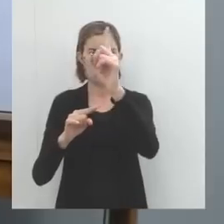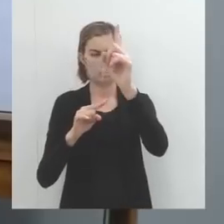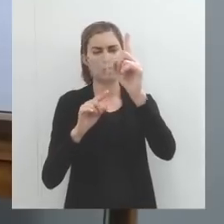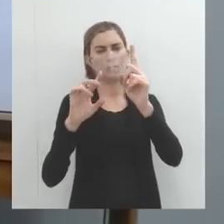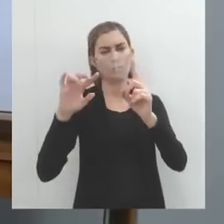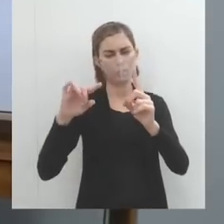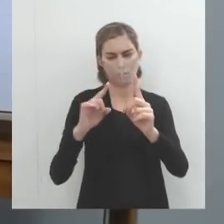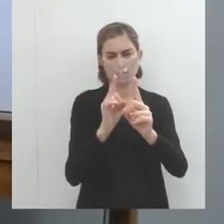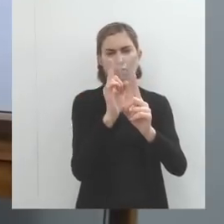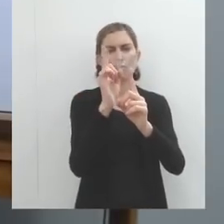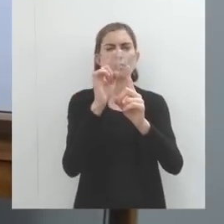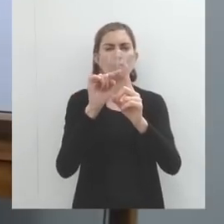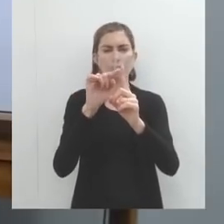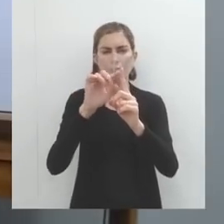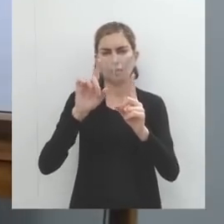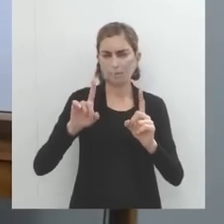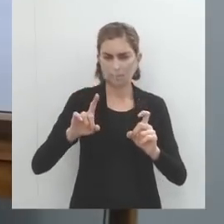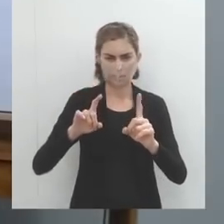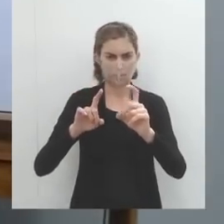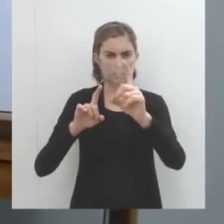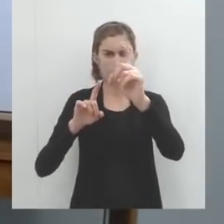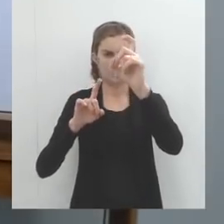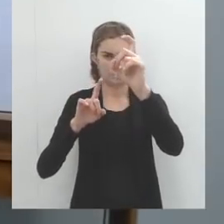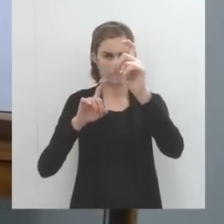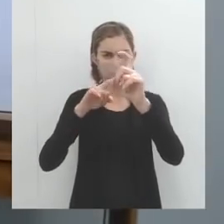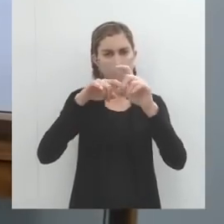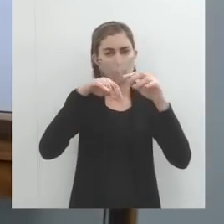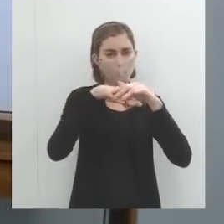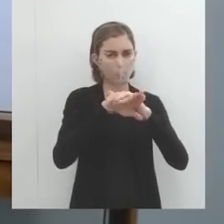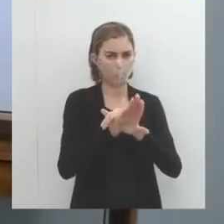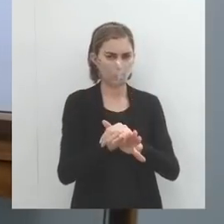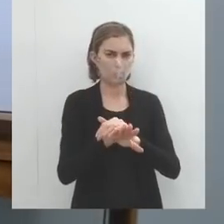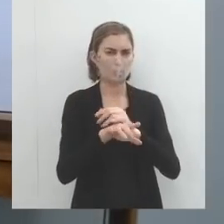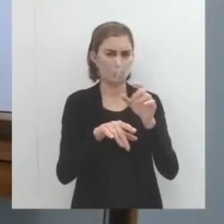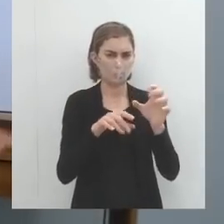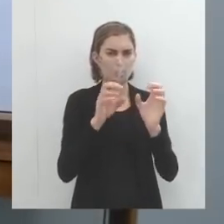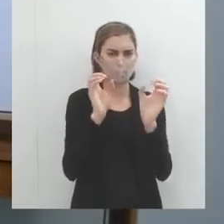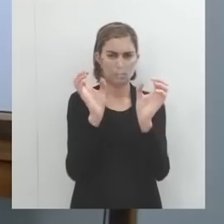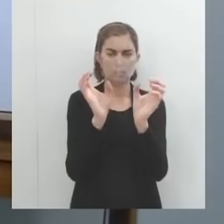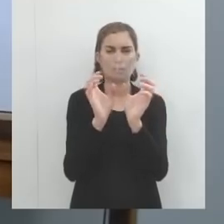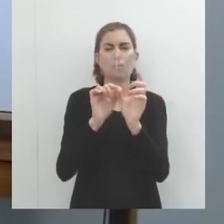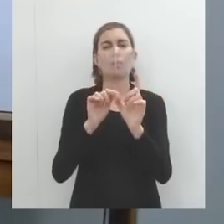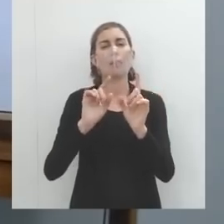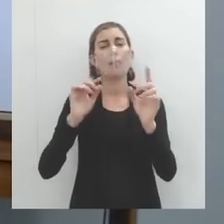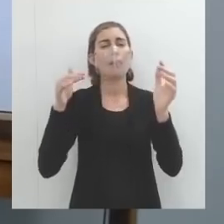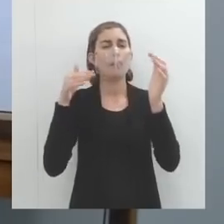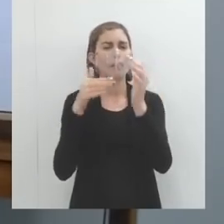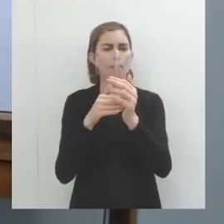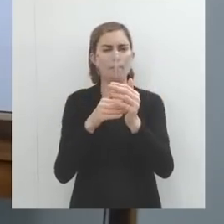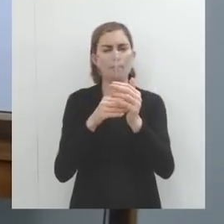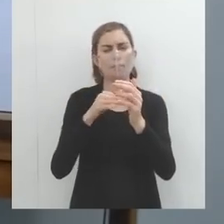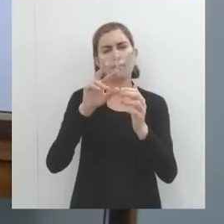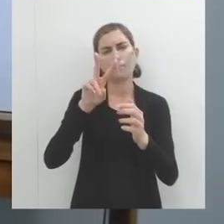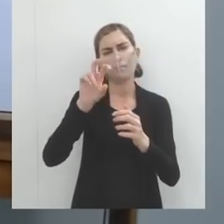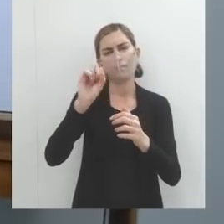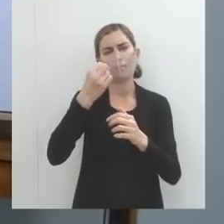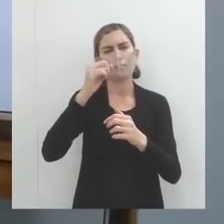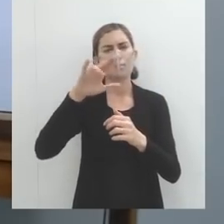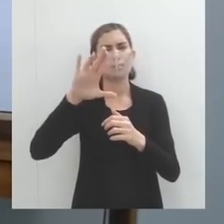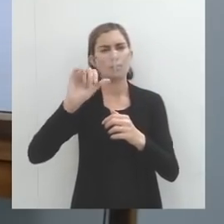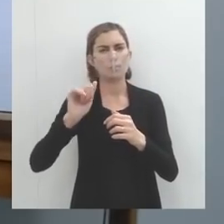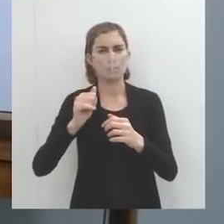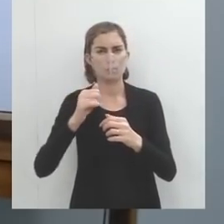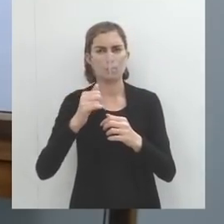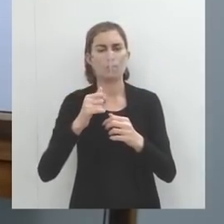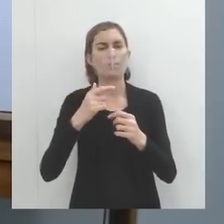levam os espermatozoides que estavam armazenados lá no epidídimo até a vesícula seminal.